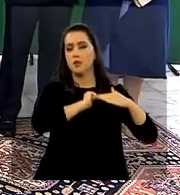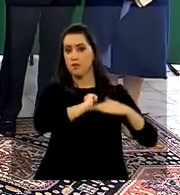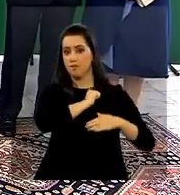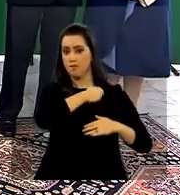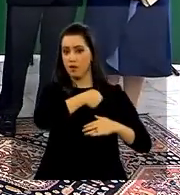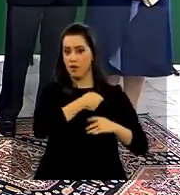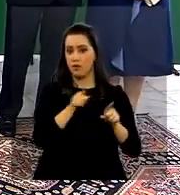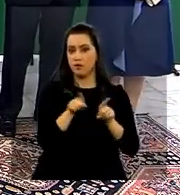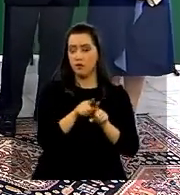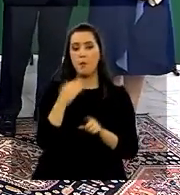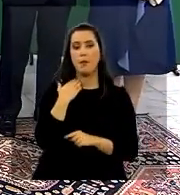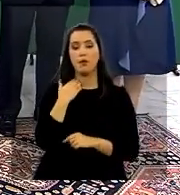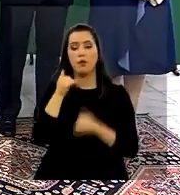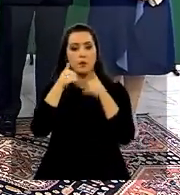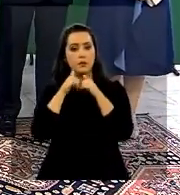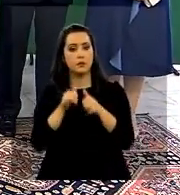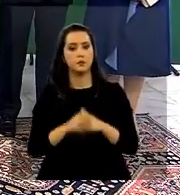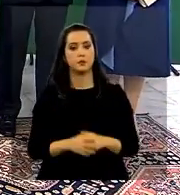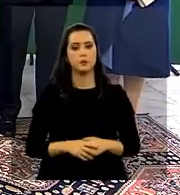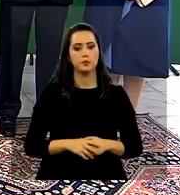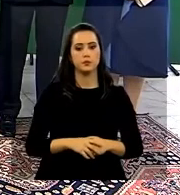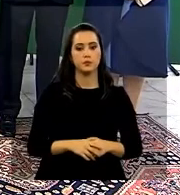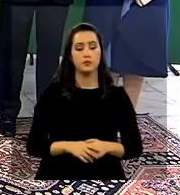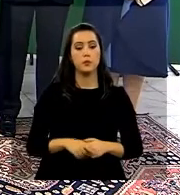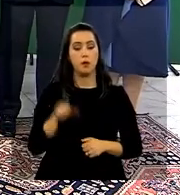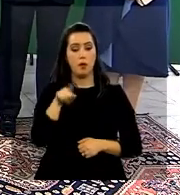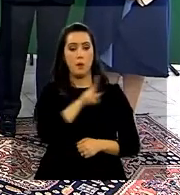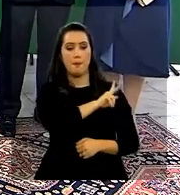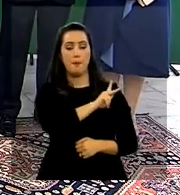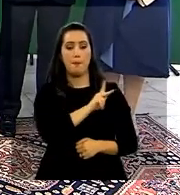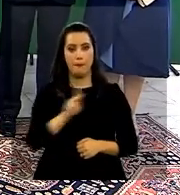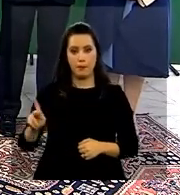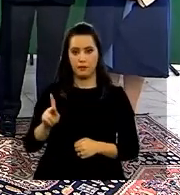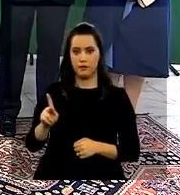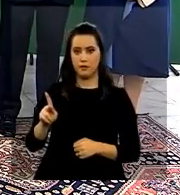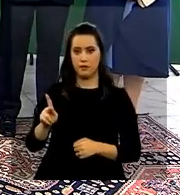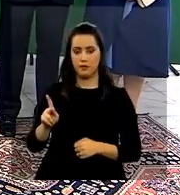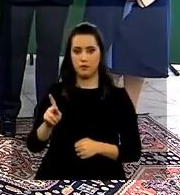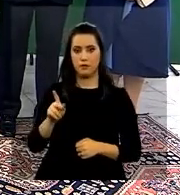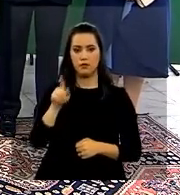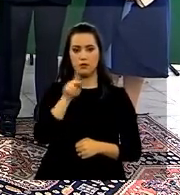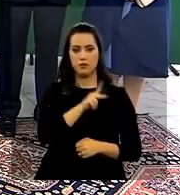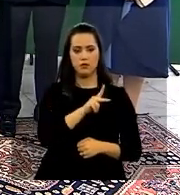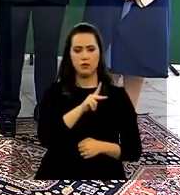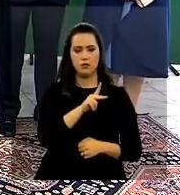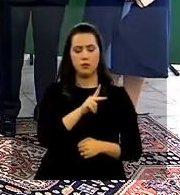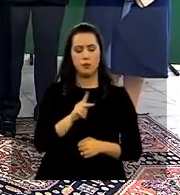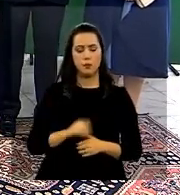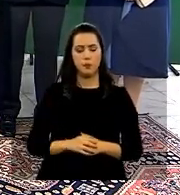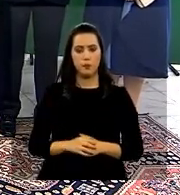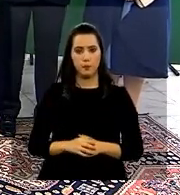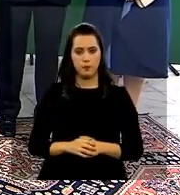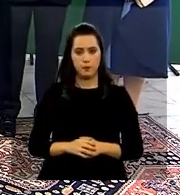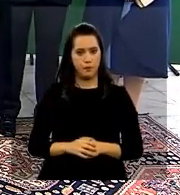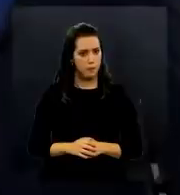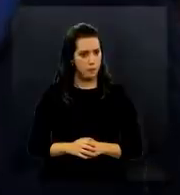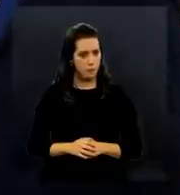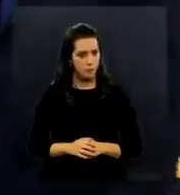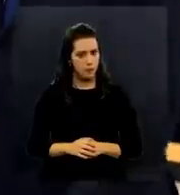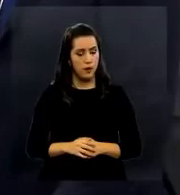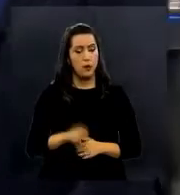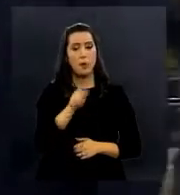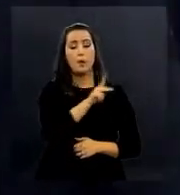o setor de energia. Vyacheslav Volodin, presidente da Duma Estatal da Assembleia Federal da Federação da